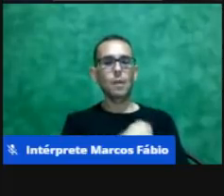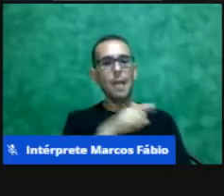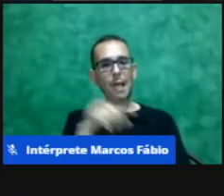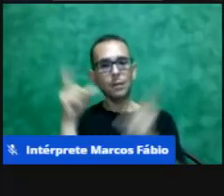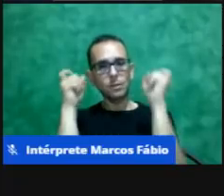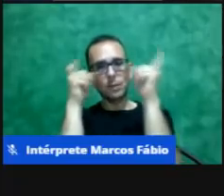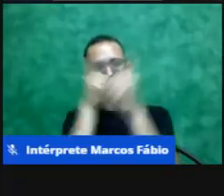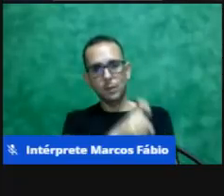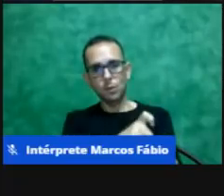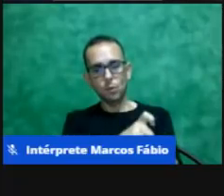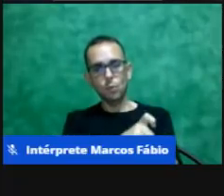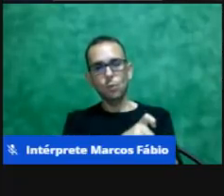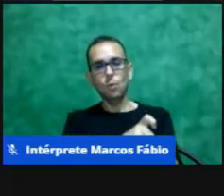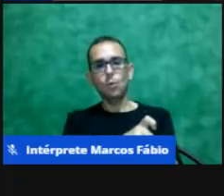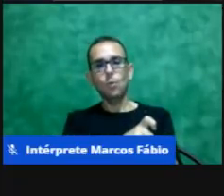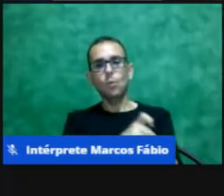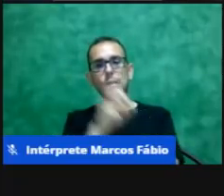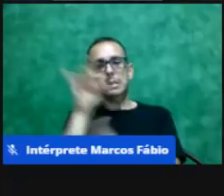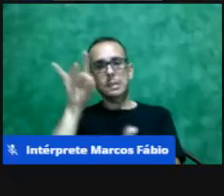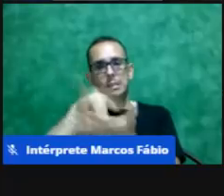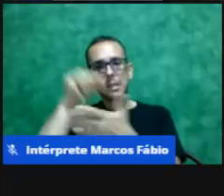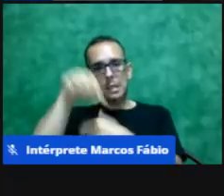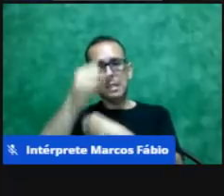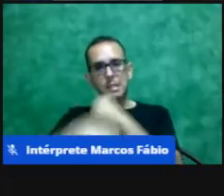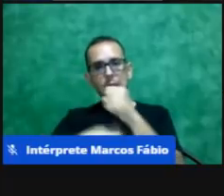desafio bem grande, principalmente nesse ano.